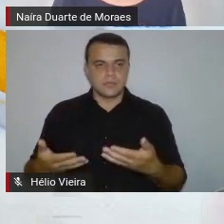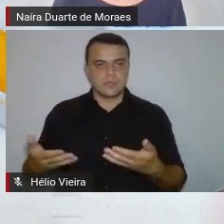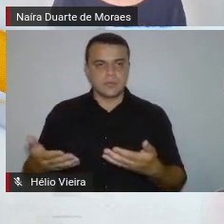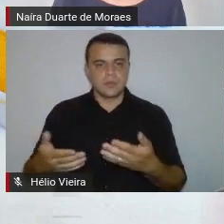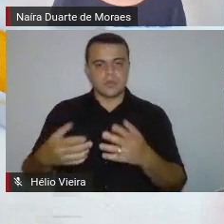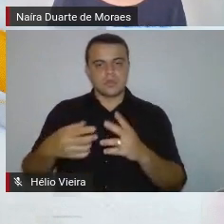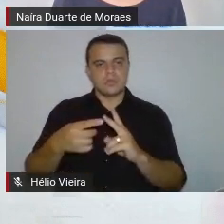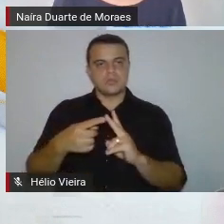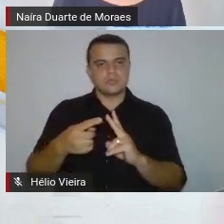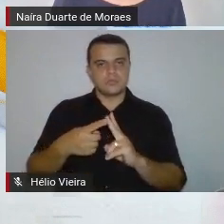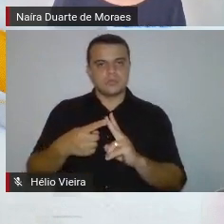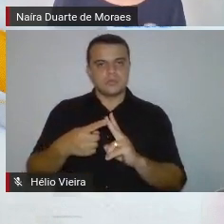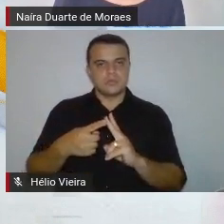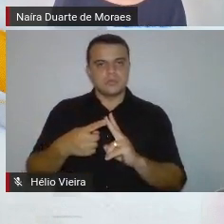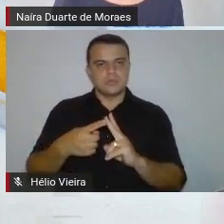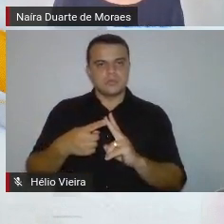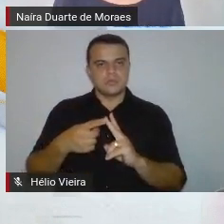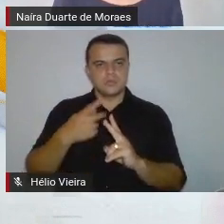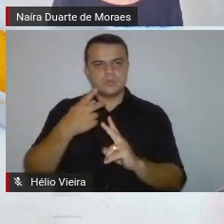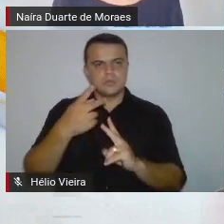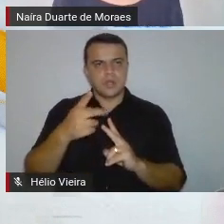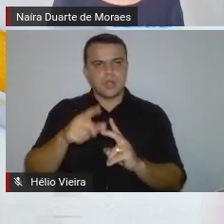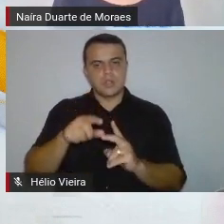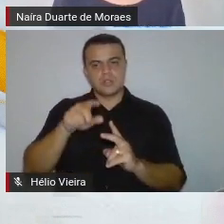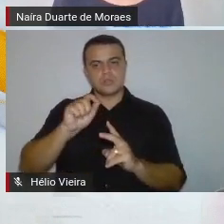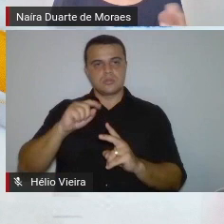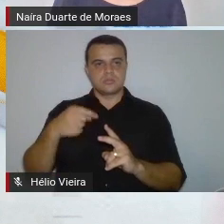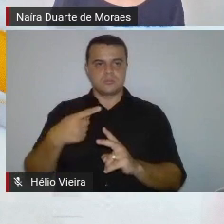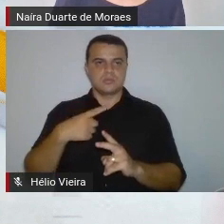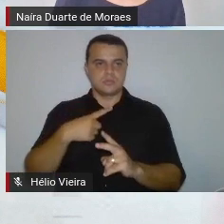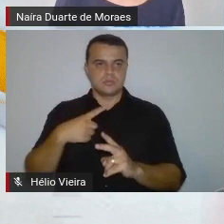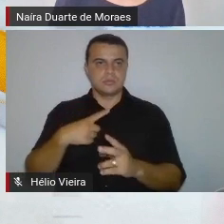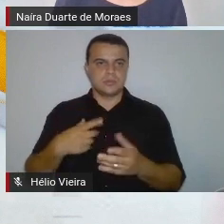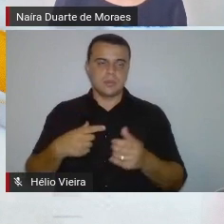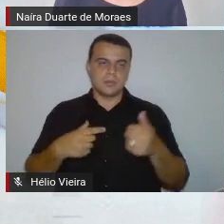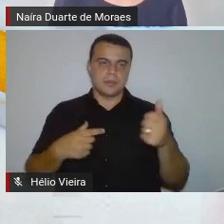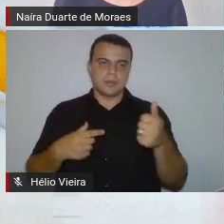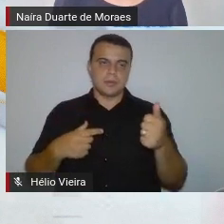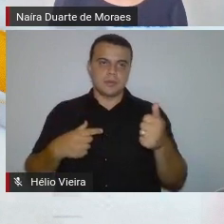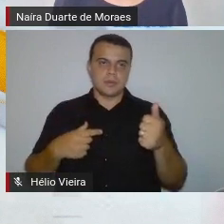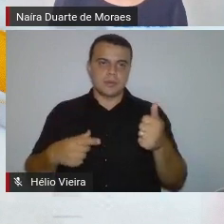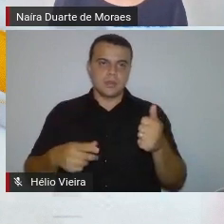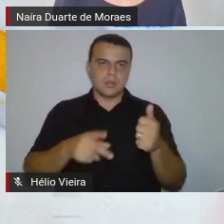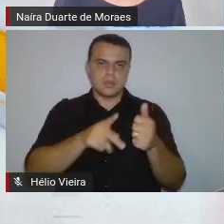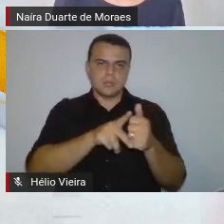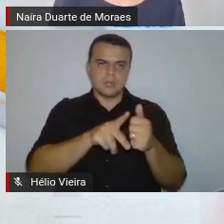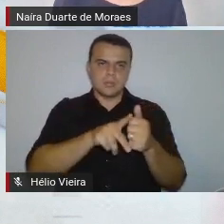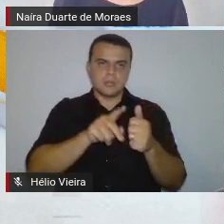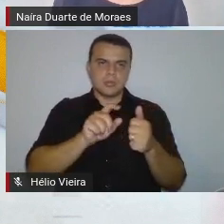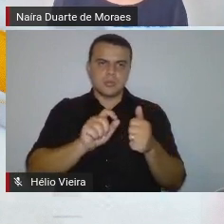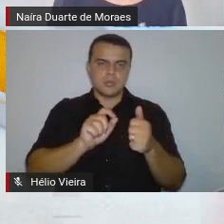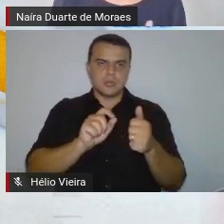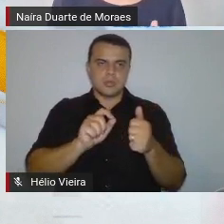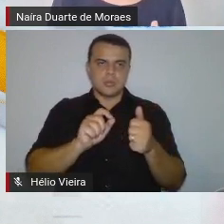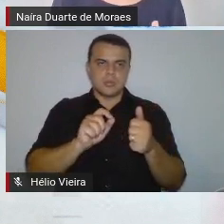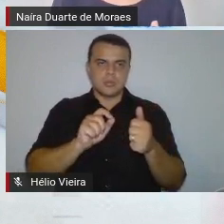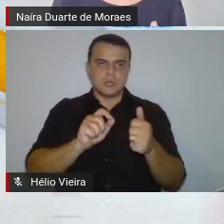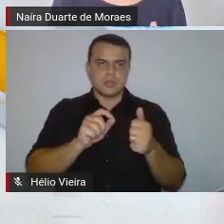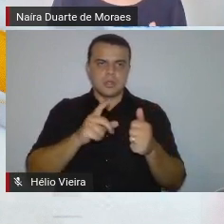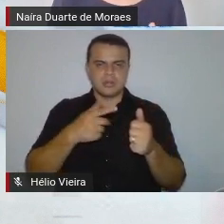segunda, digamos assim, opção que a gente tem. A primeira foi algo bem assim,